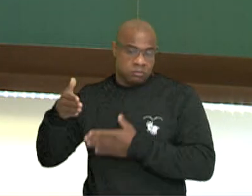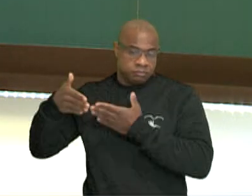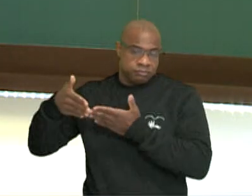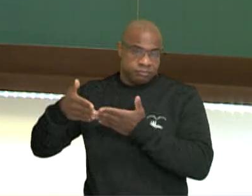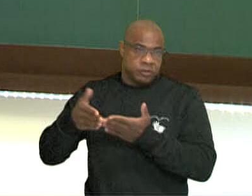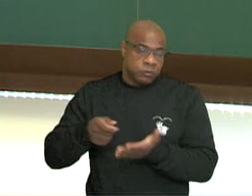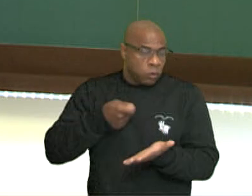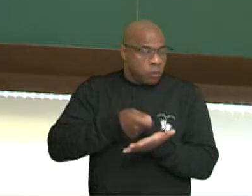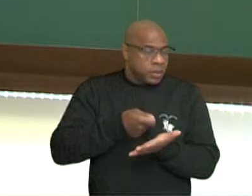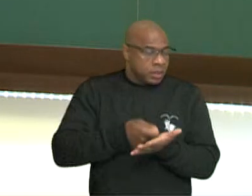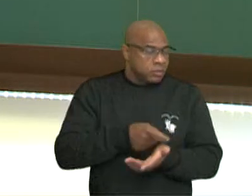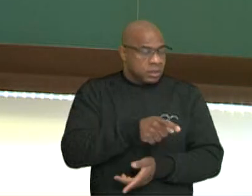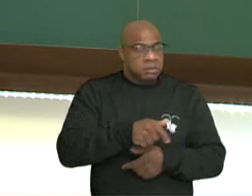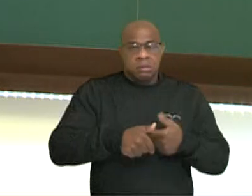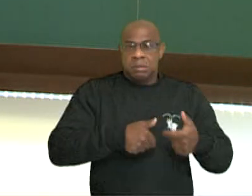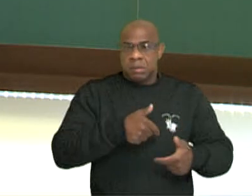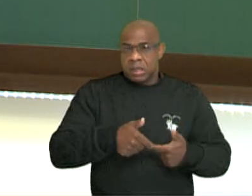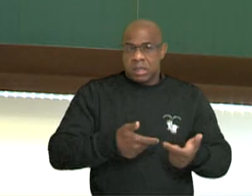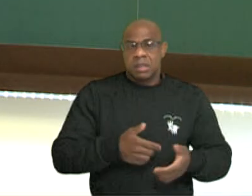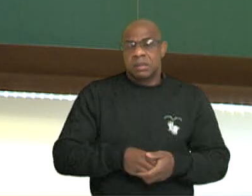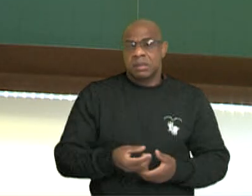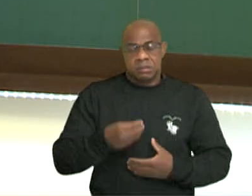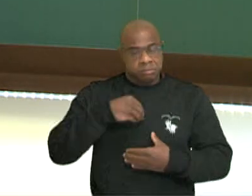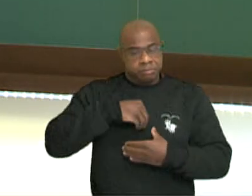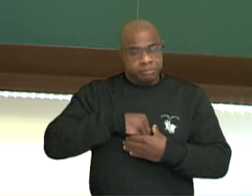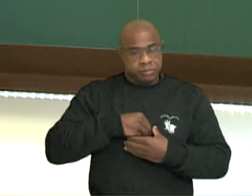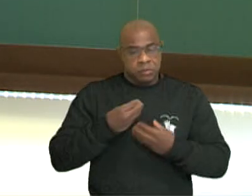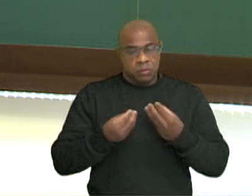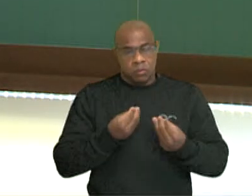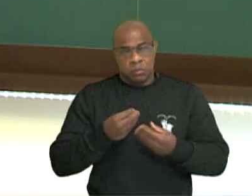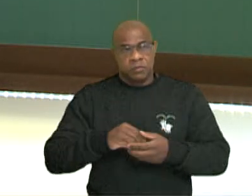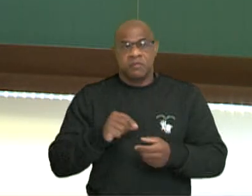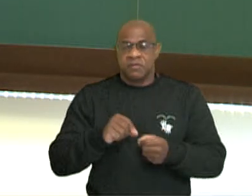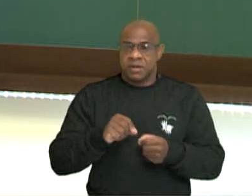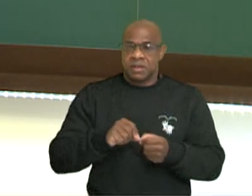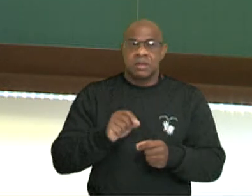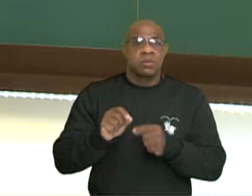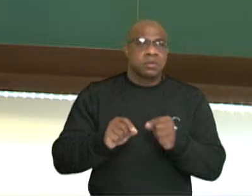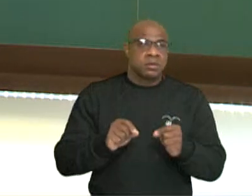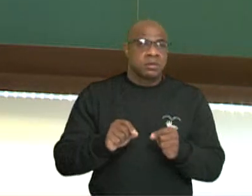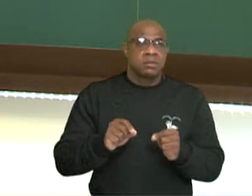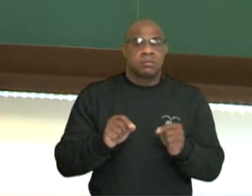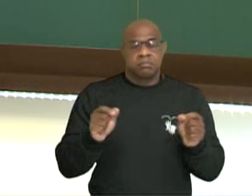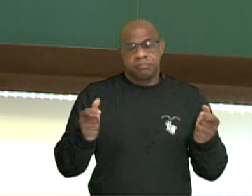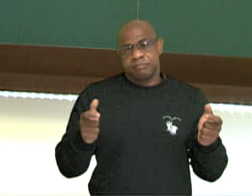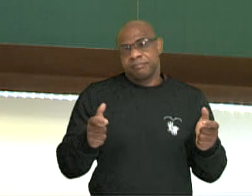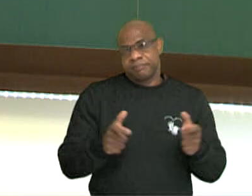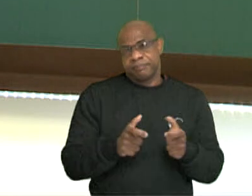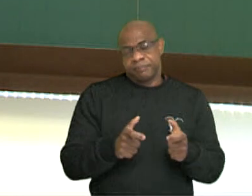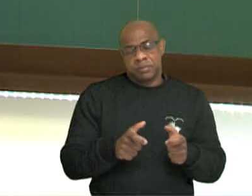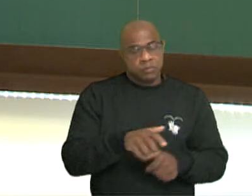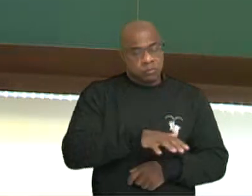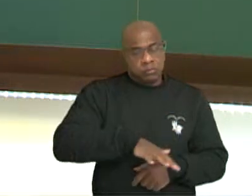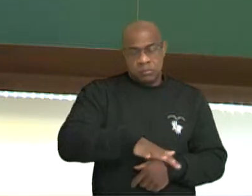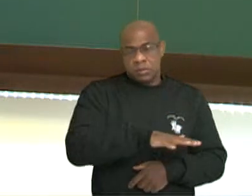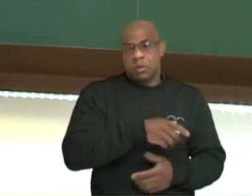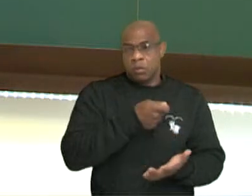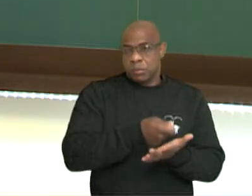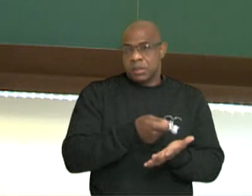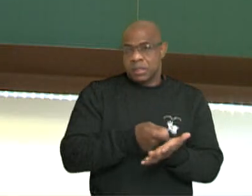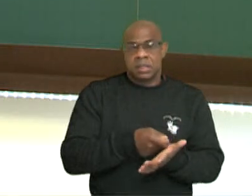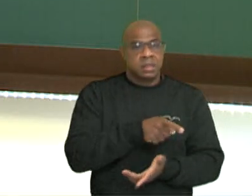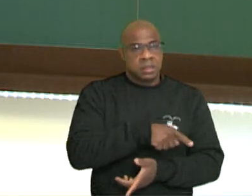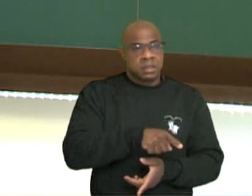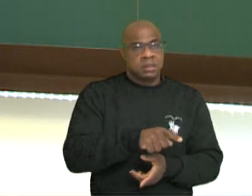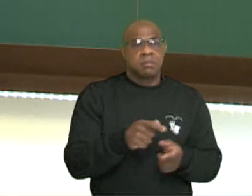forçando eles também a se interiorizarem, vai fazendo também com que eles diminuam o seu espaço e obrigando eles